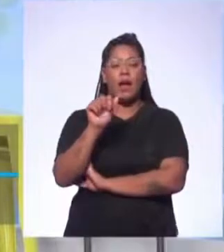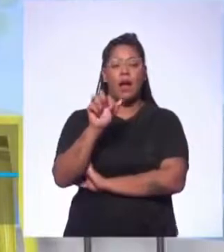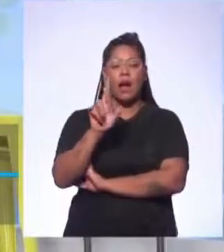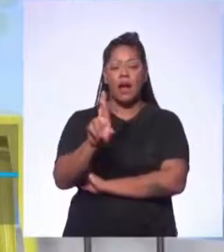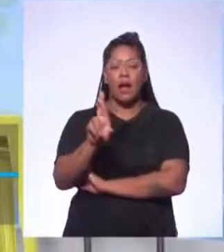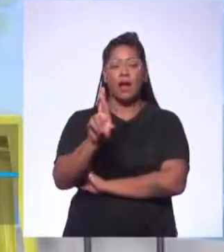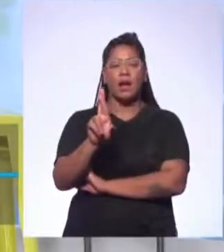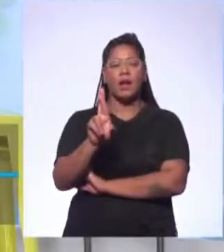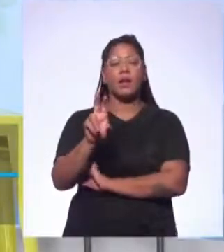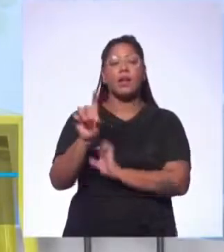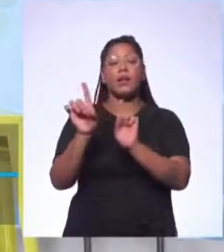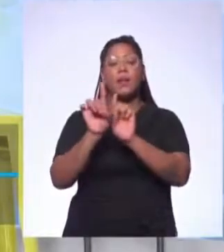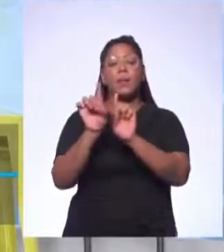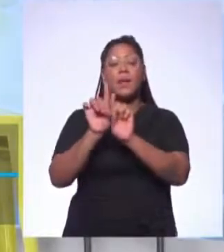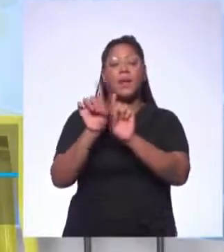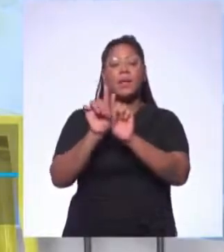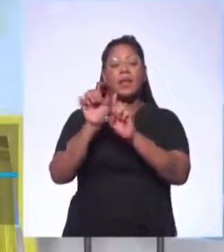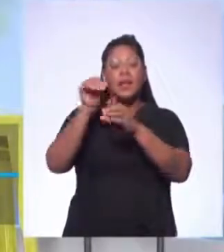água. Ok?